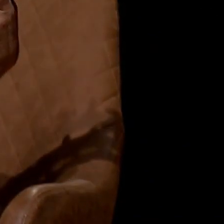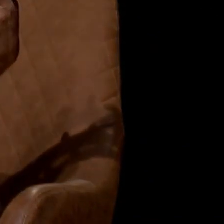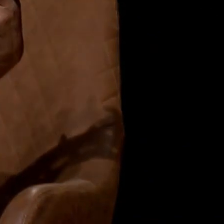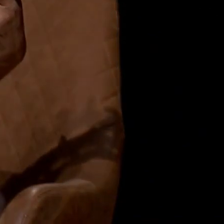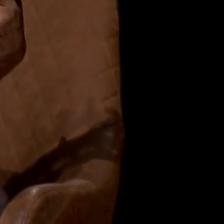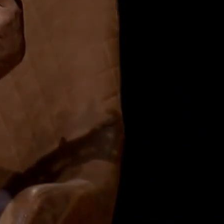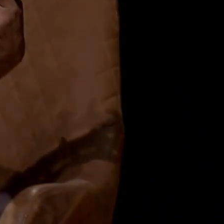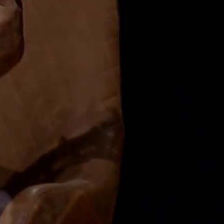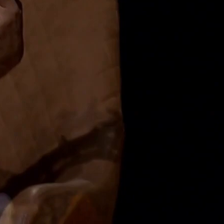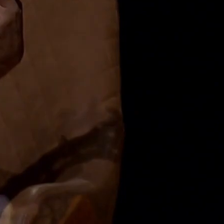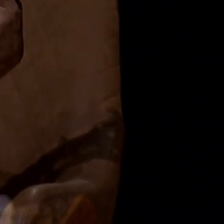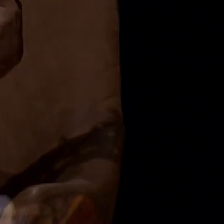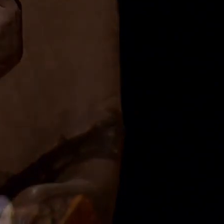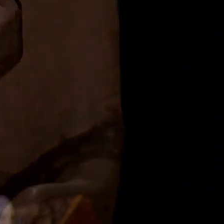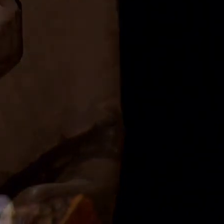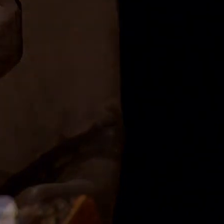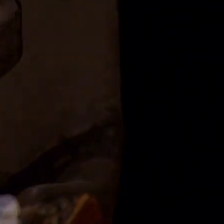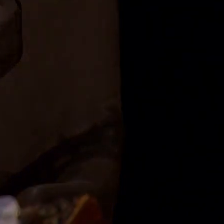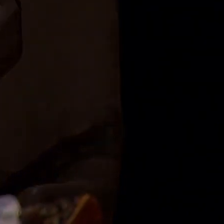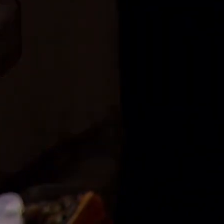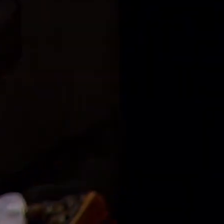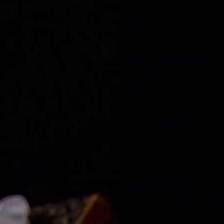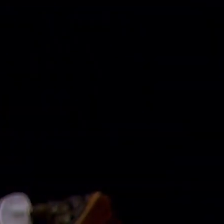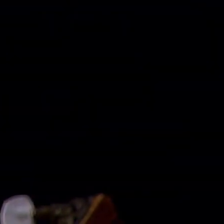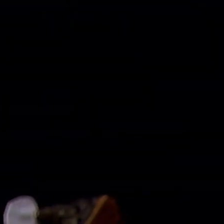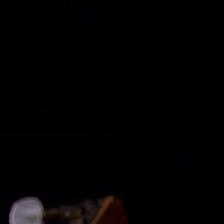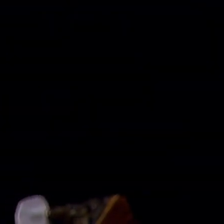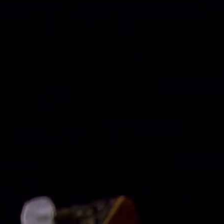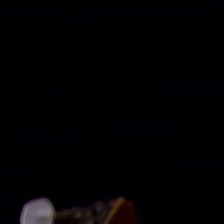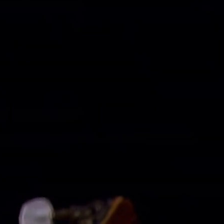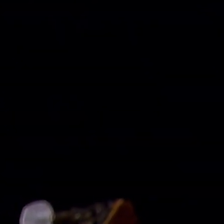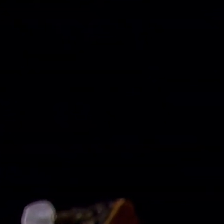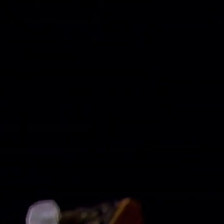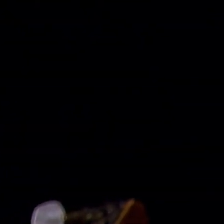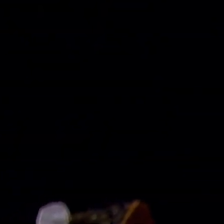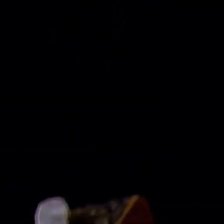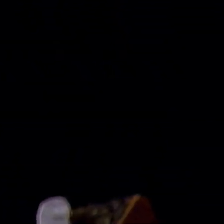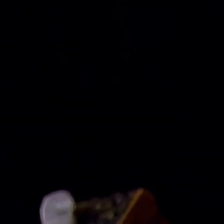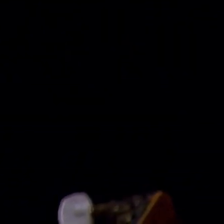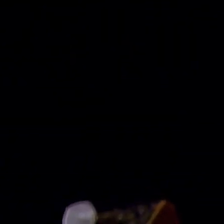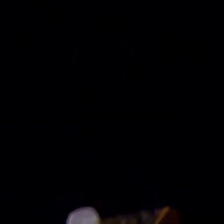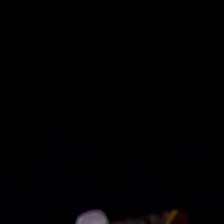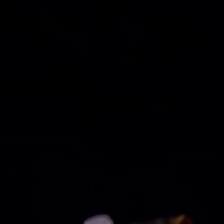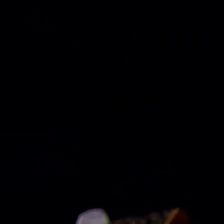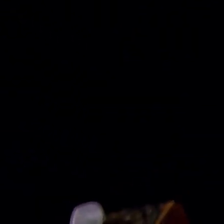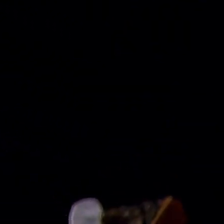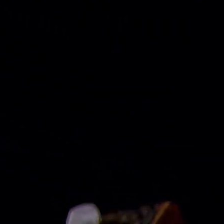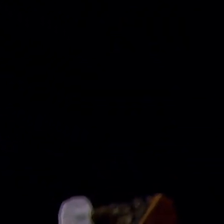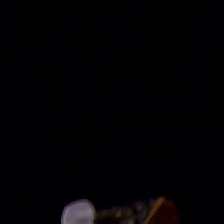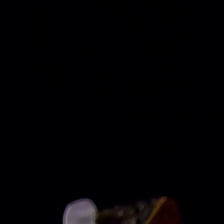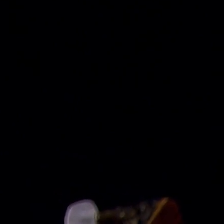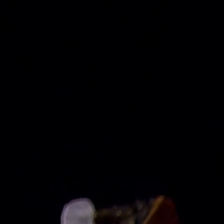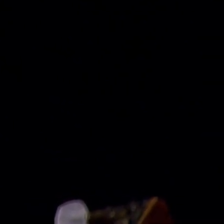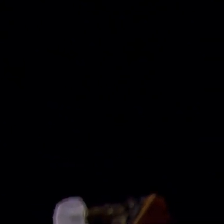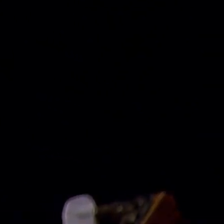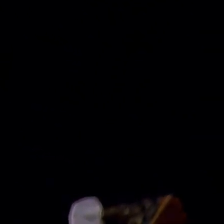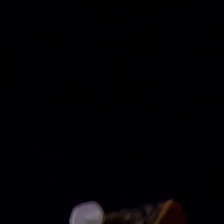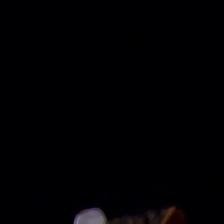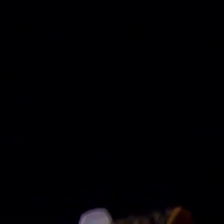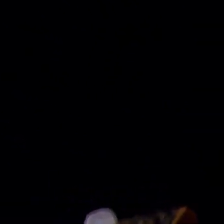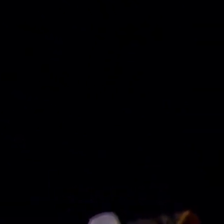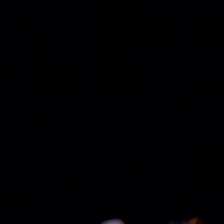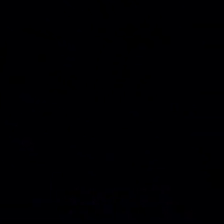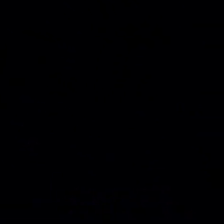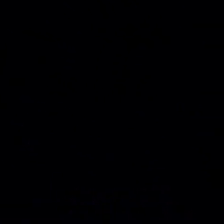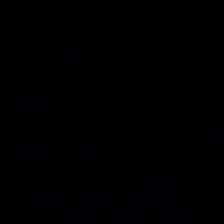vento. Trago no meu peito o mar, rio doce pra